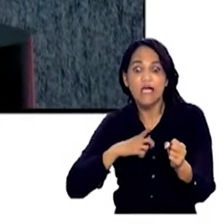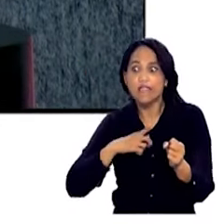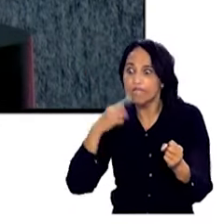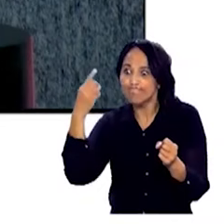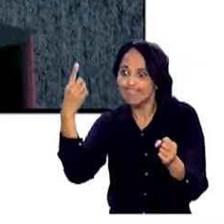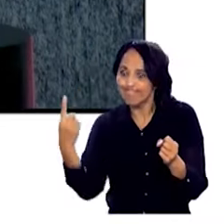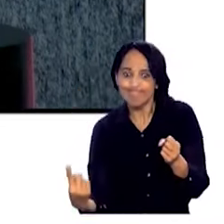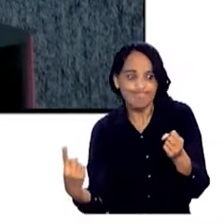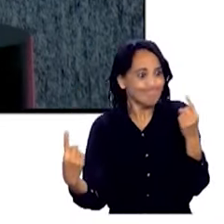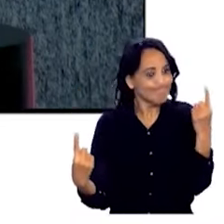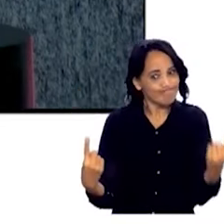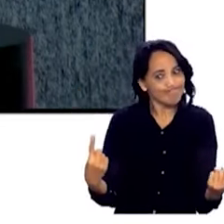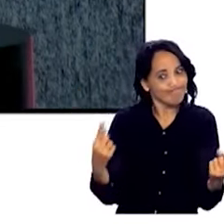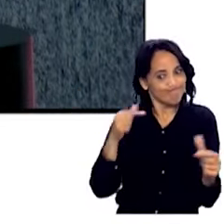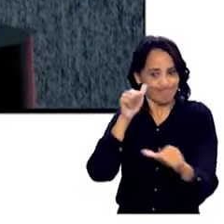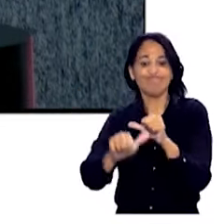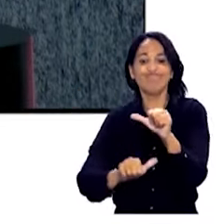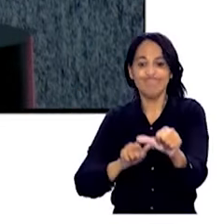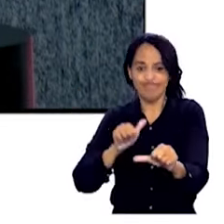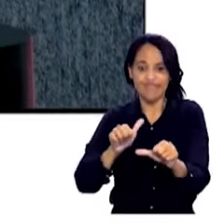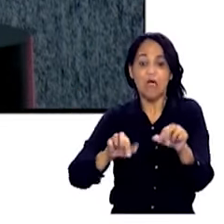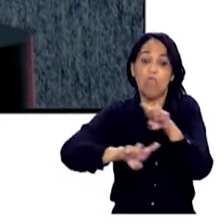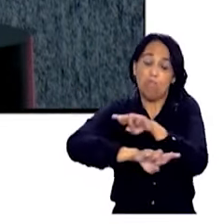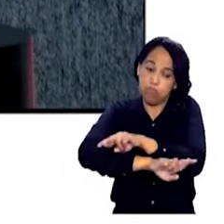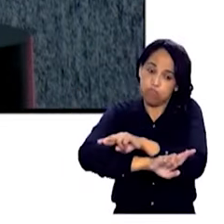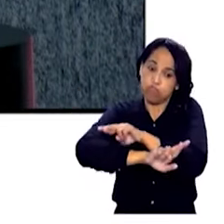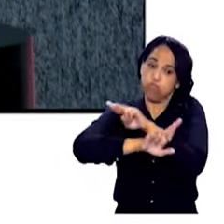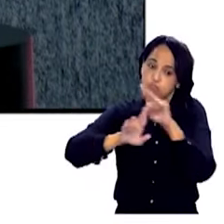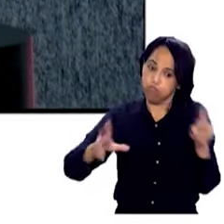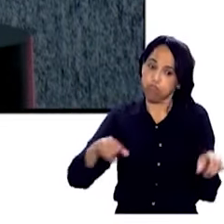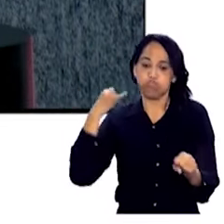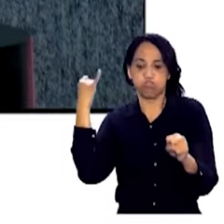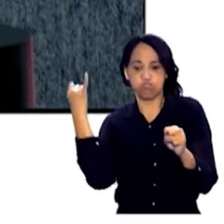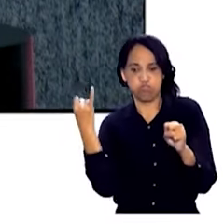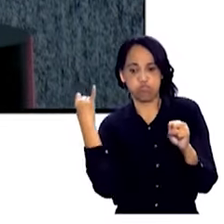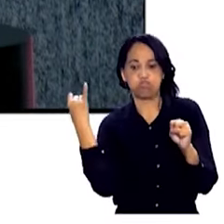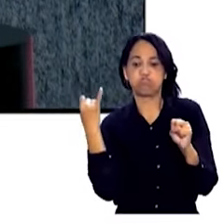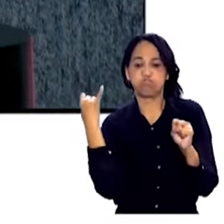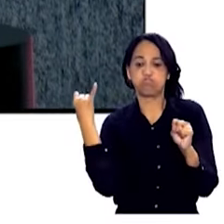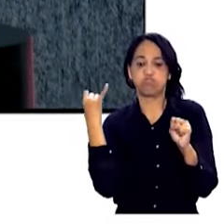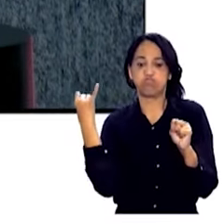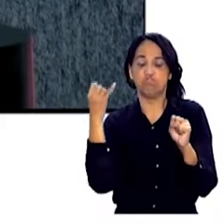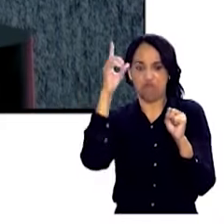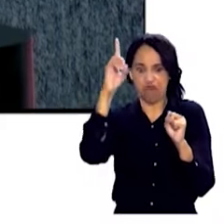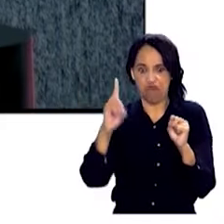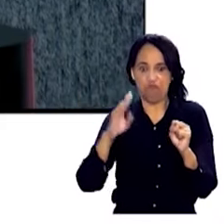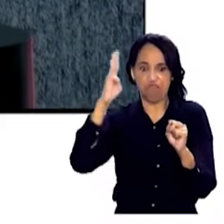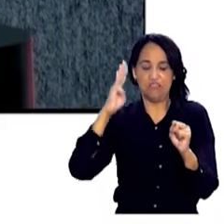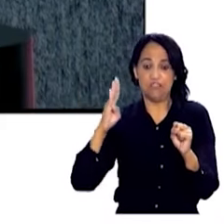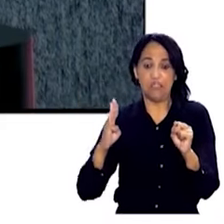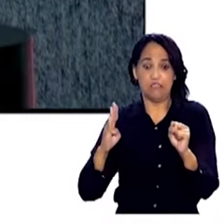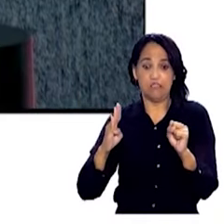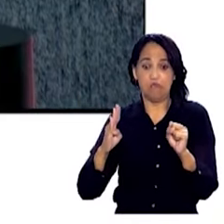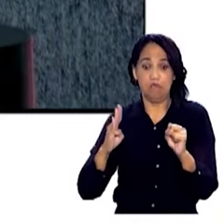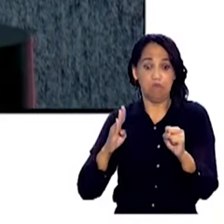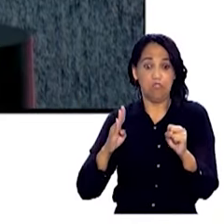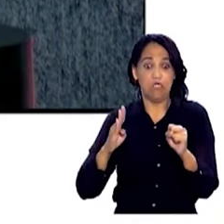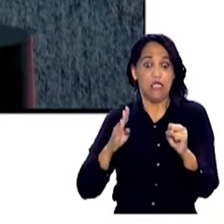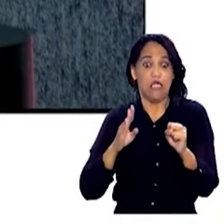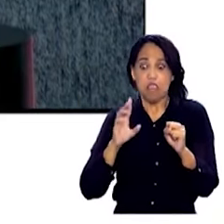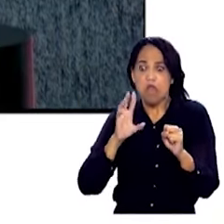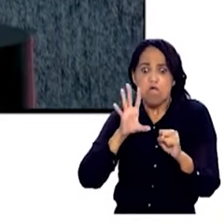duas modificações muito importantes no direito brasileiro e que em grande parte eh foram buscar